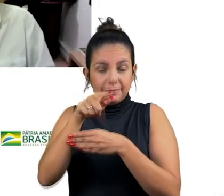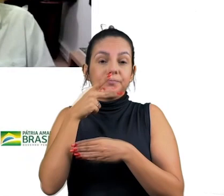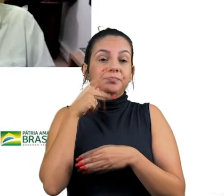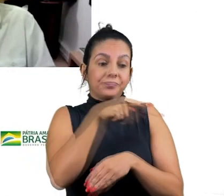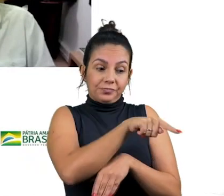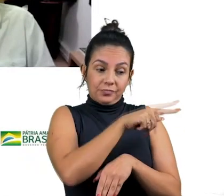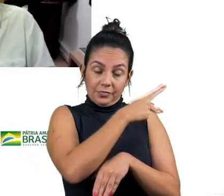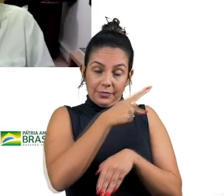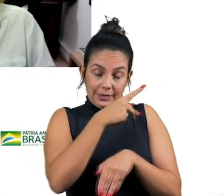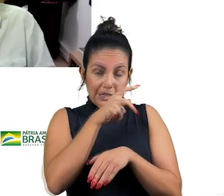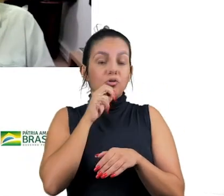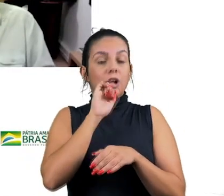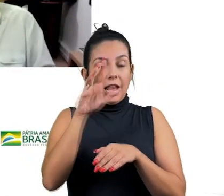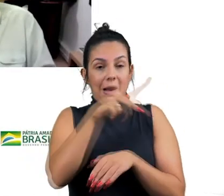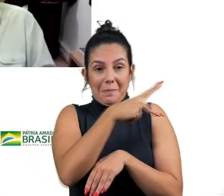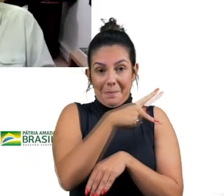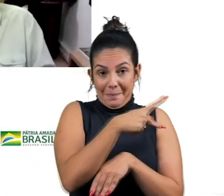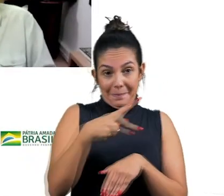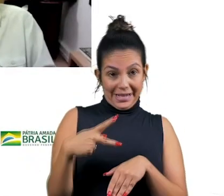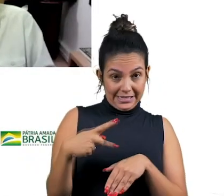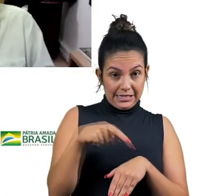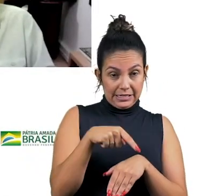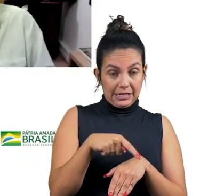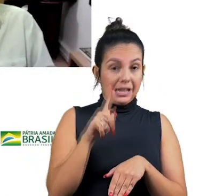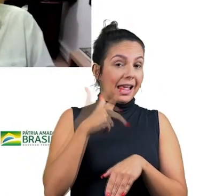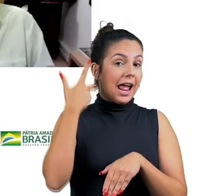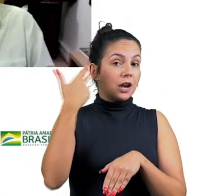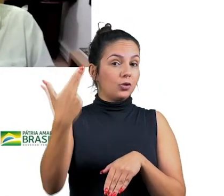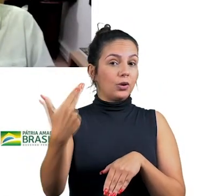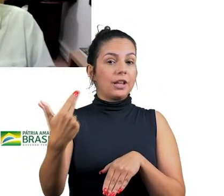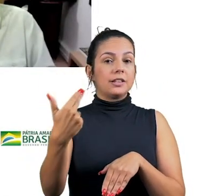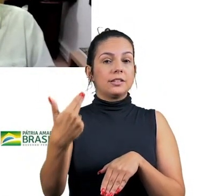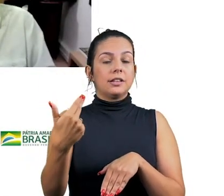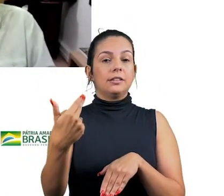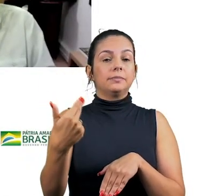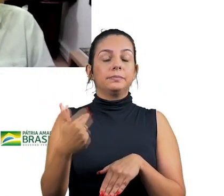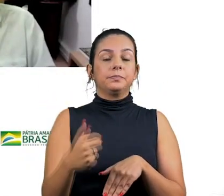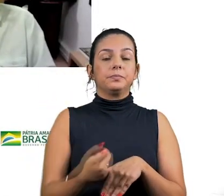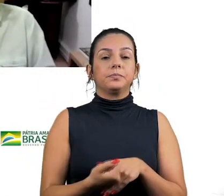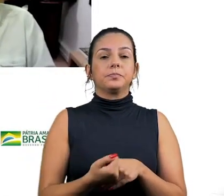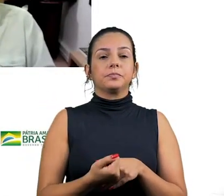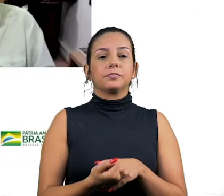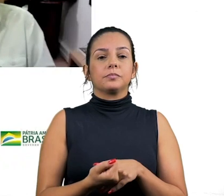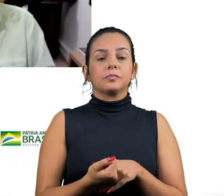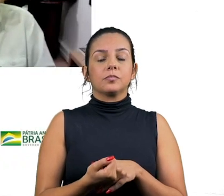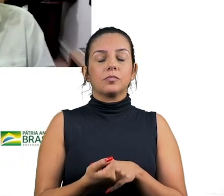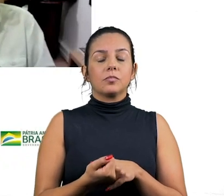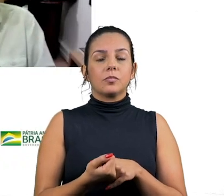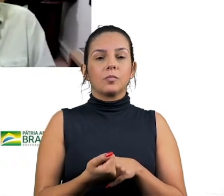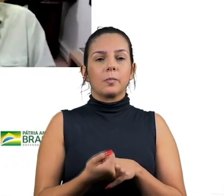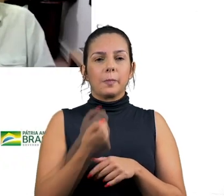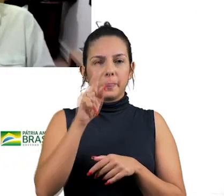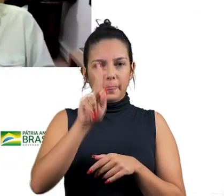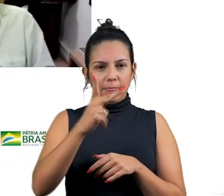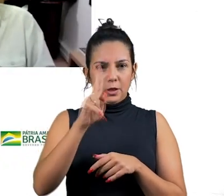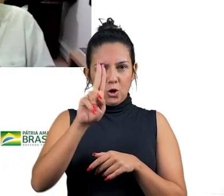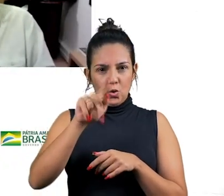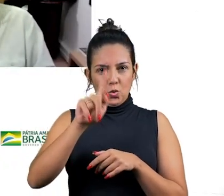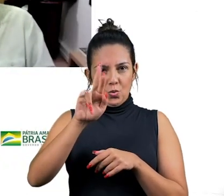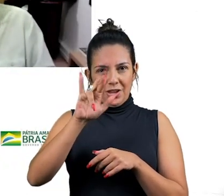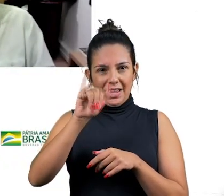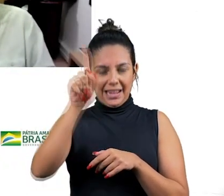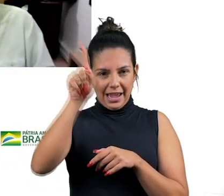ele exacerba a natureza autocrática do regime, né? Mas, olha, a Hungria é